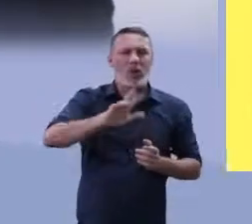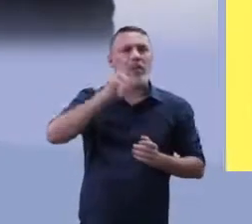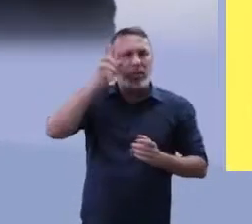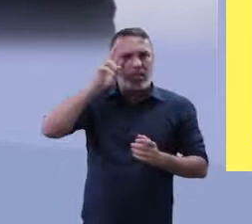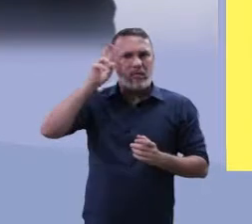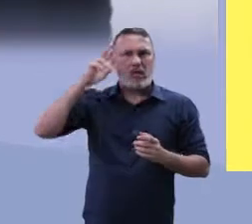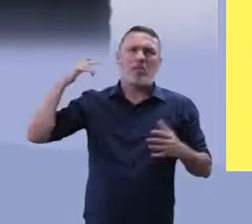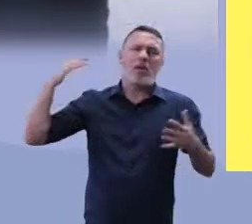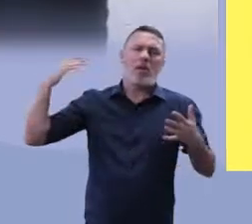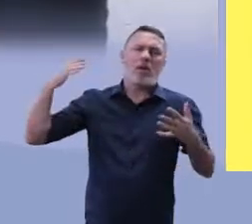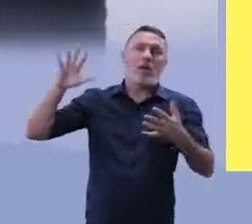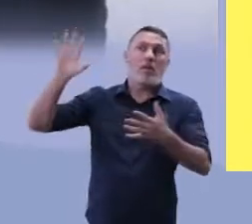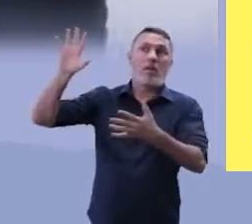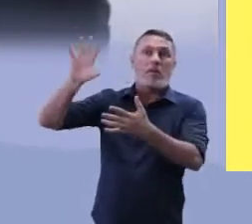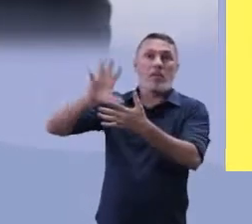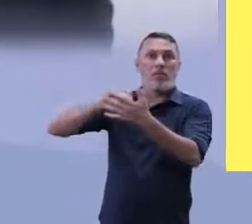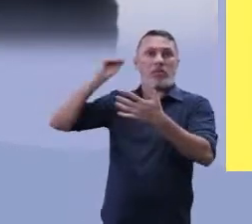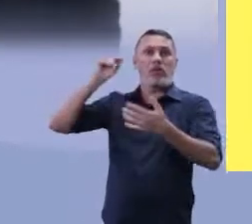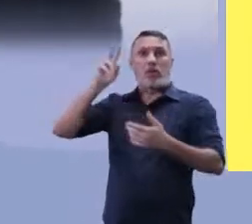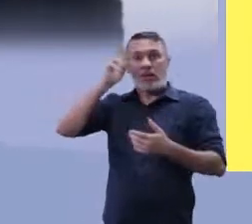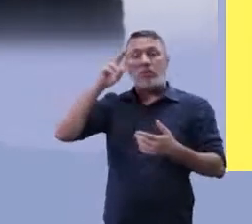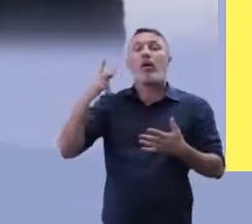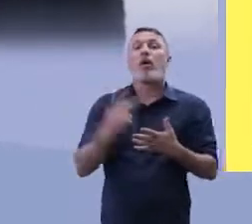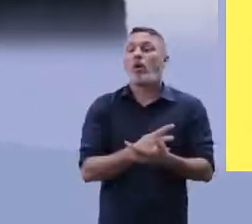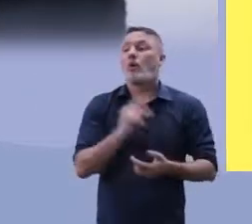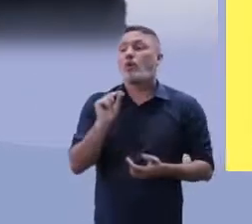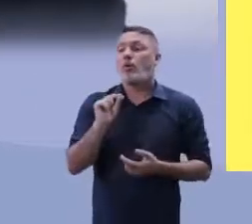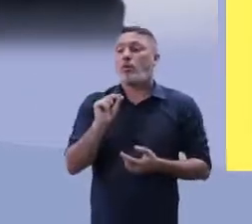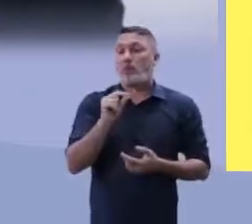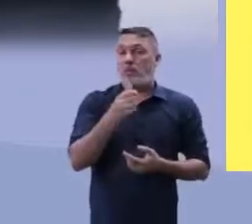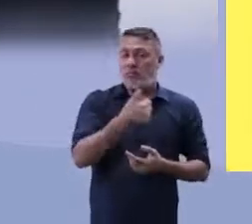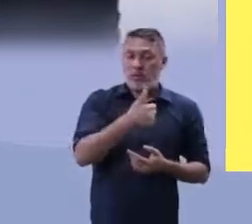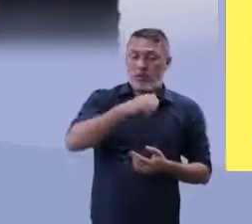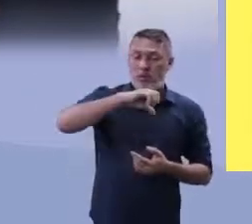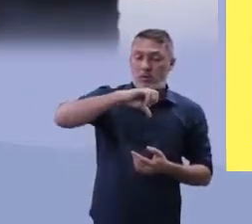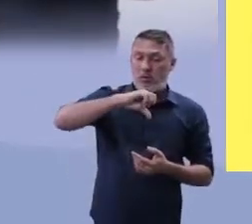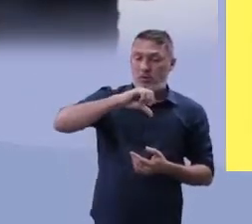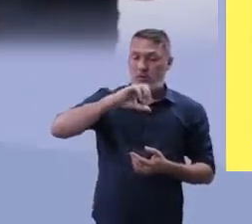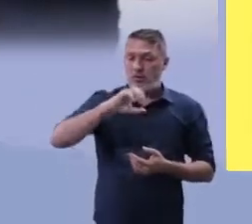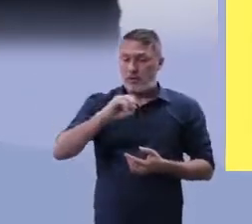A partir dela, olha o que acontece. Em 1902, nós